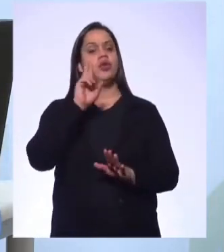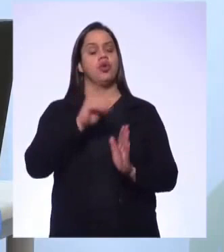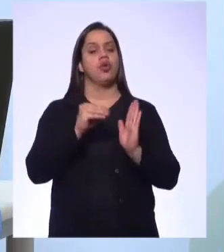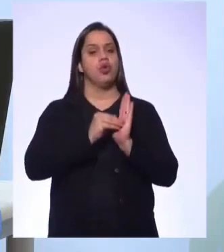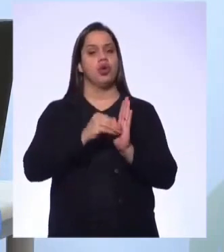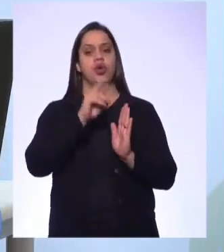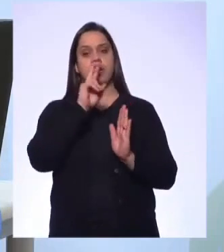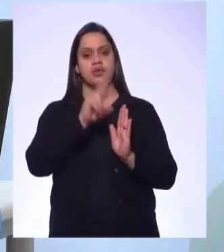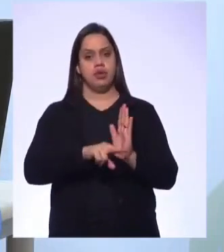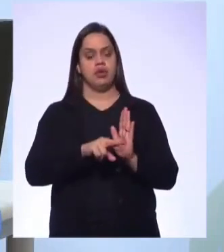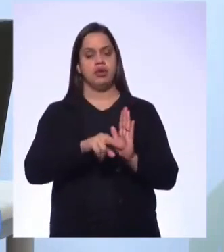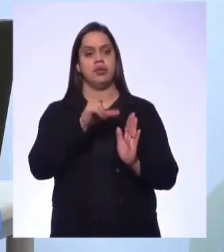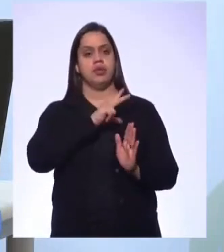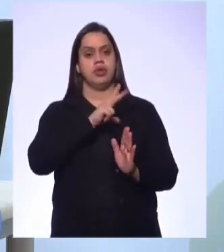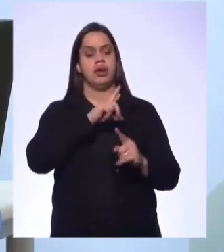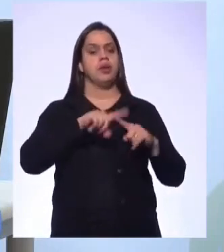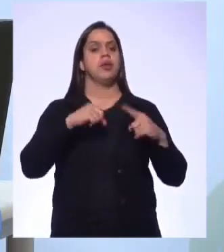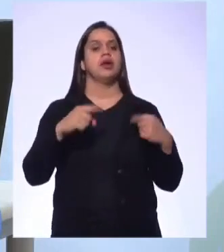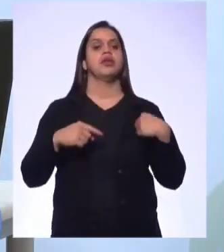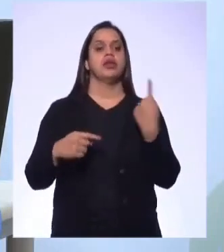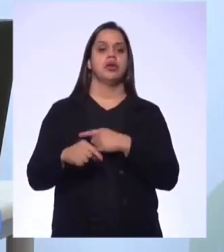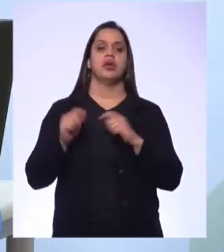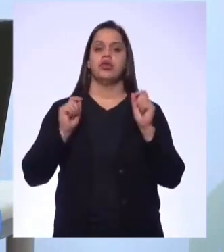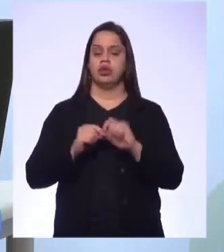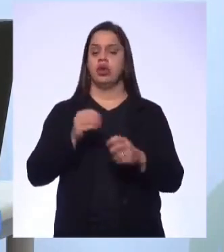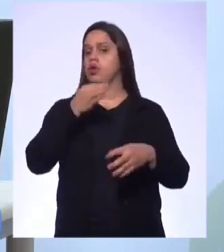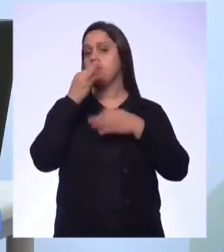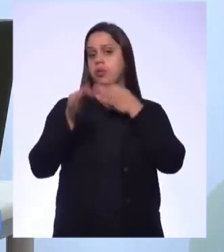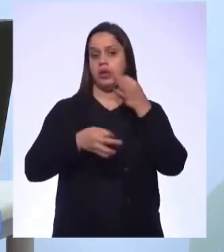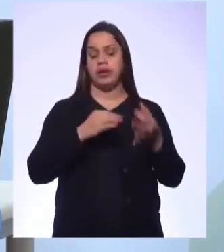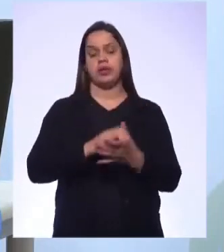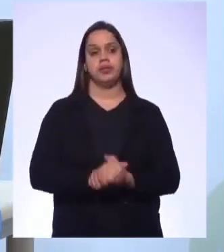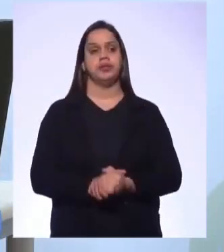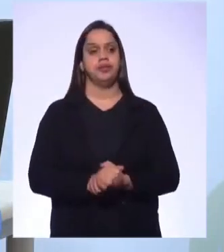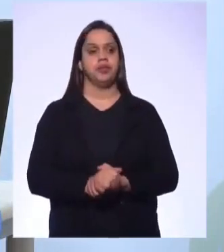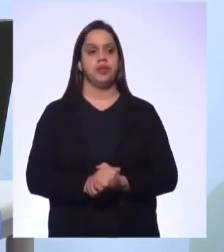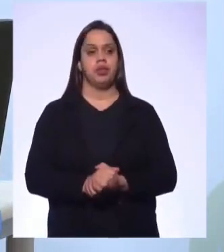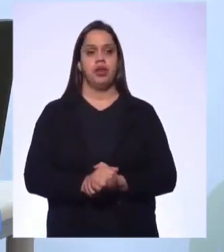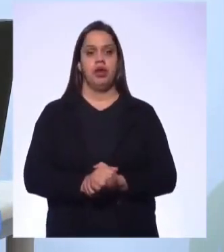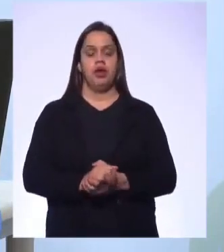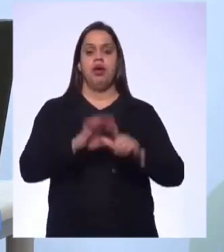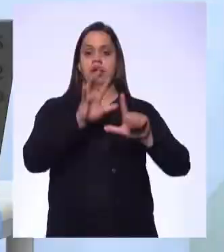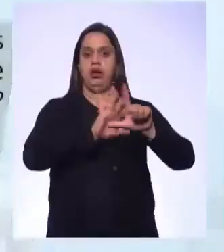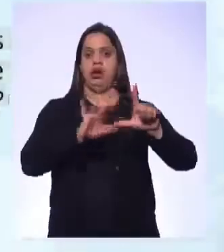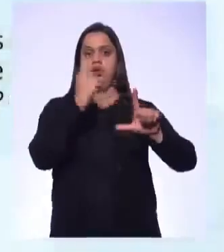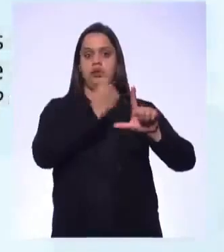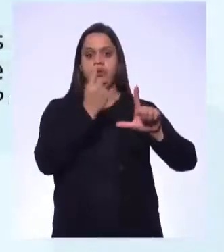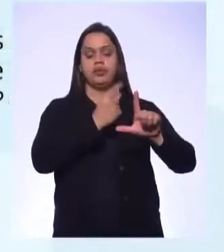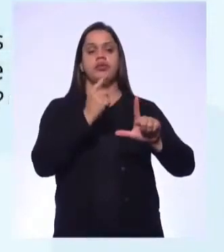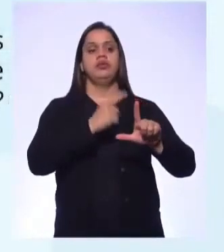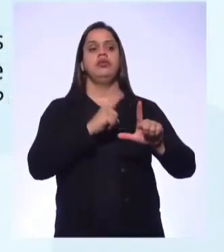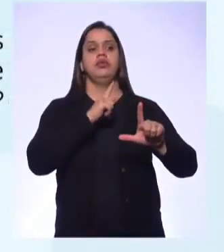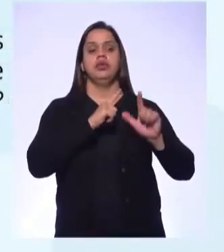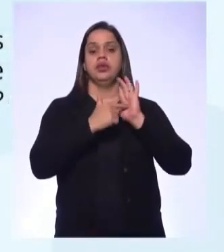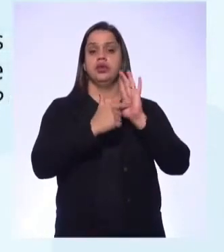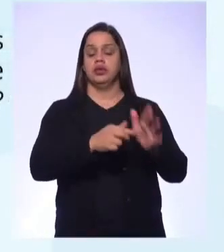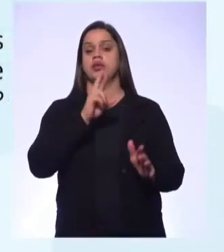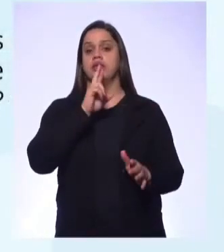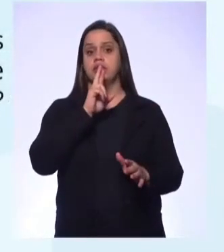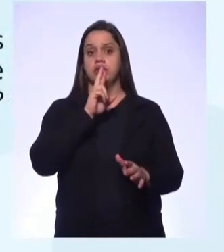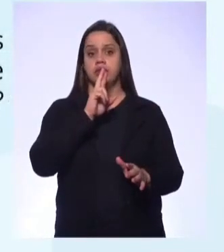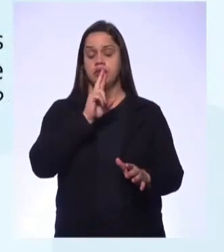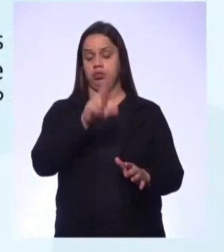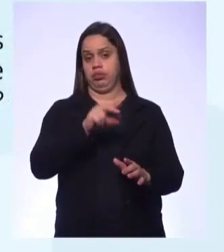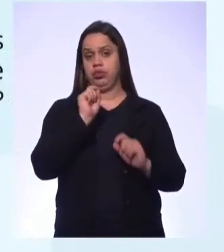aí, mas a gente pode até comentar, né? A foto 1, texto 1 é representada por muito lixo. Quem, em sua opinião, é responsável